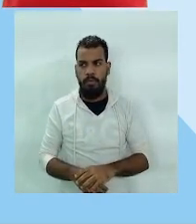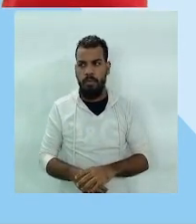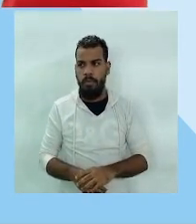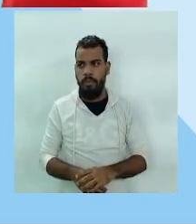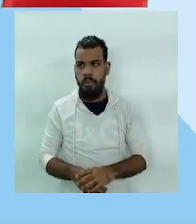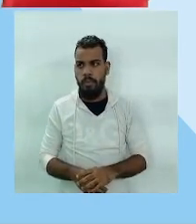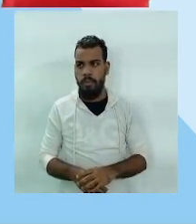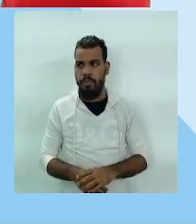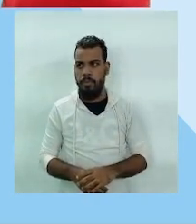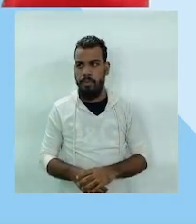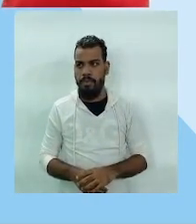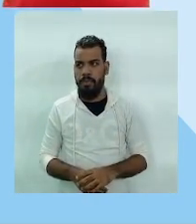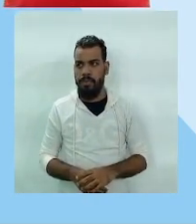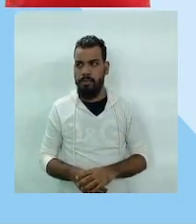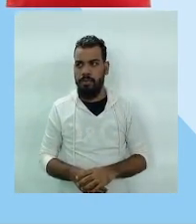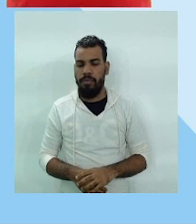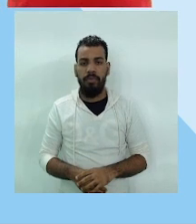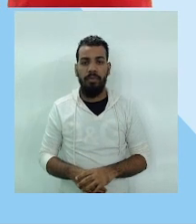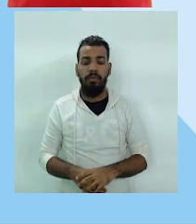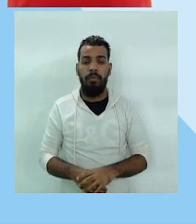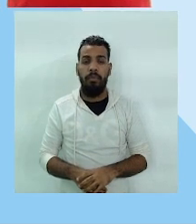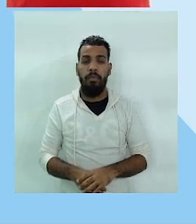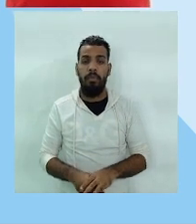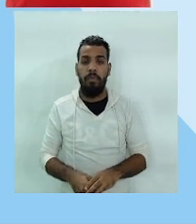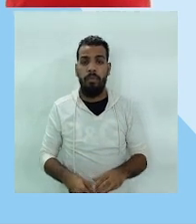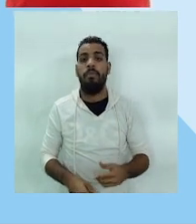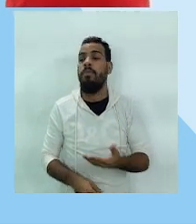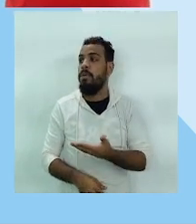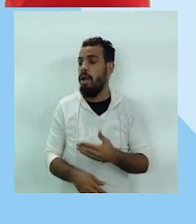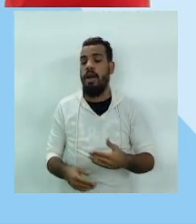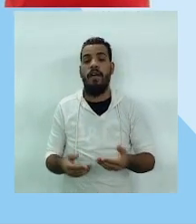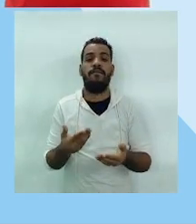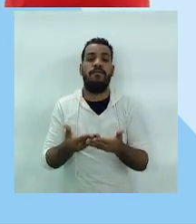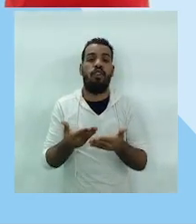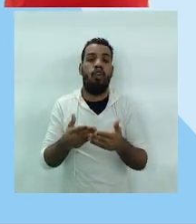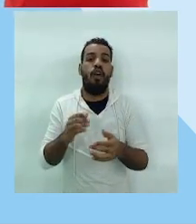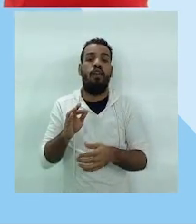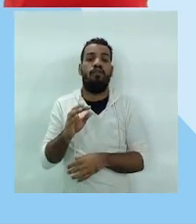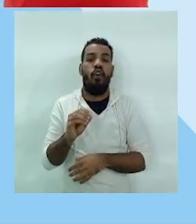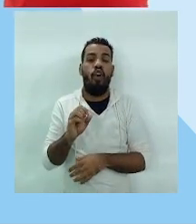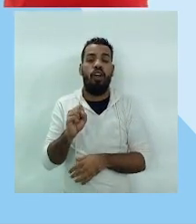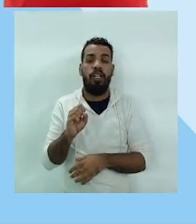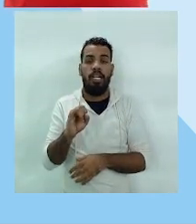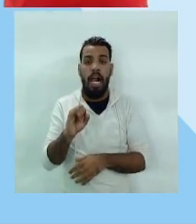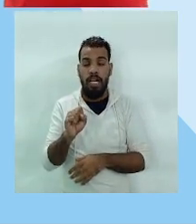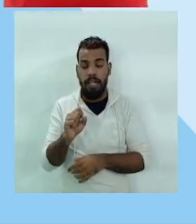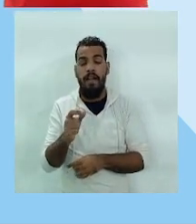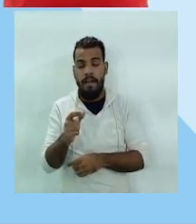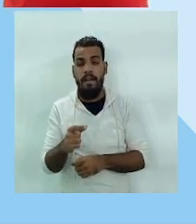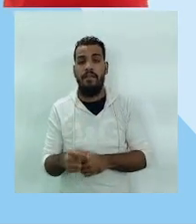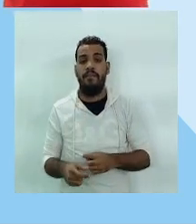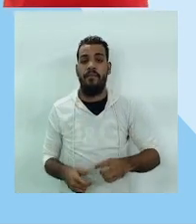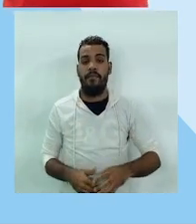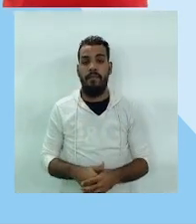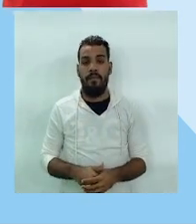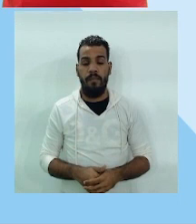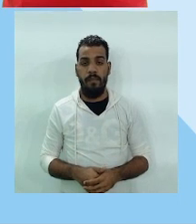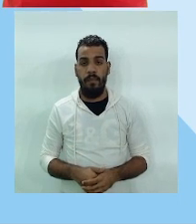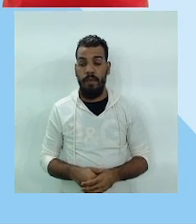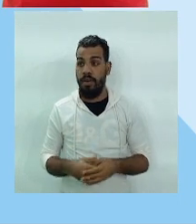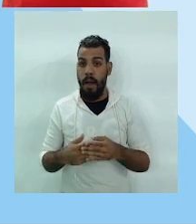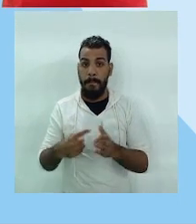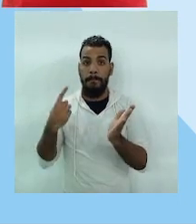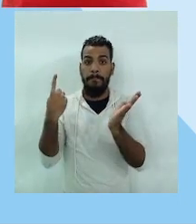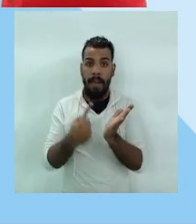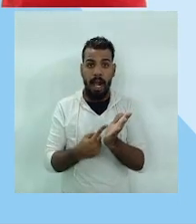A paleontologia, que é a ciência que estuda os fósseis. Então, o fóssil são vestígios, marcas